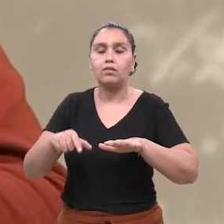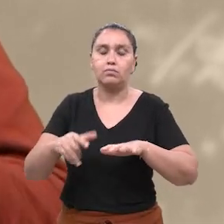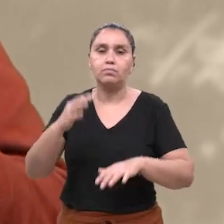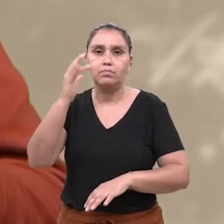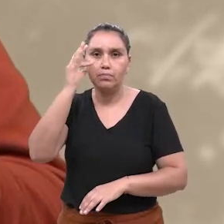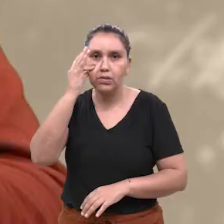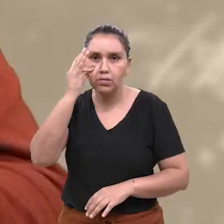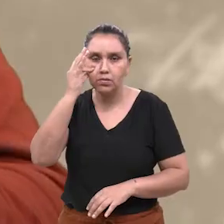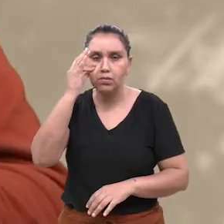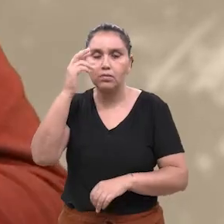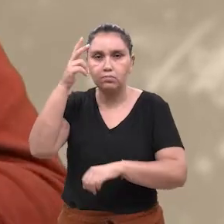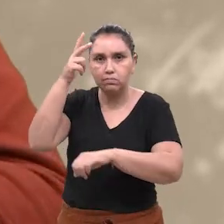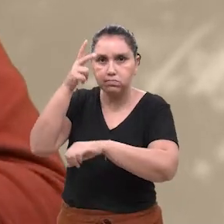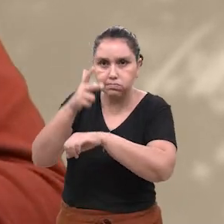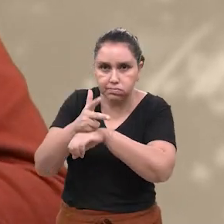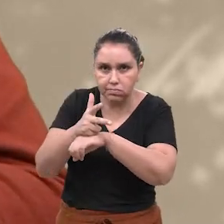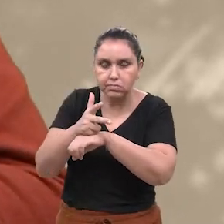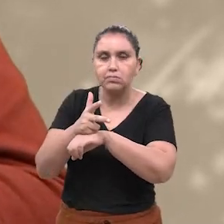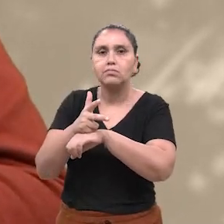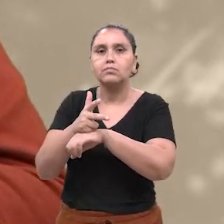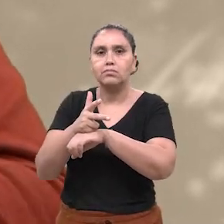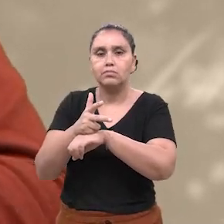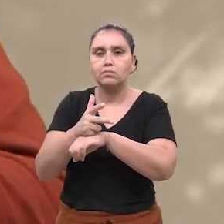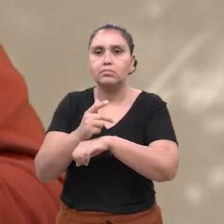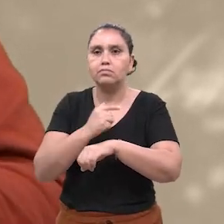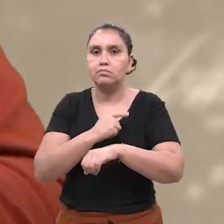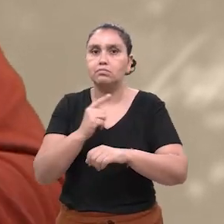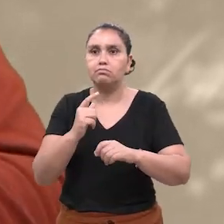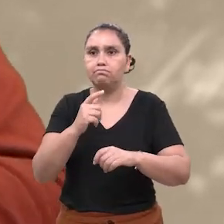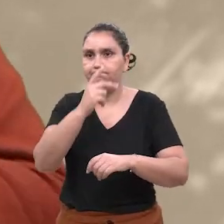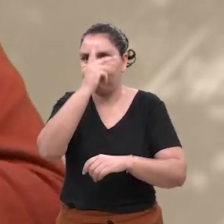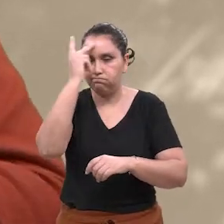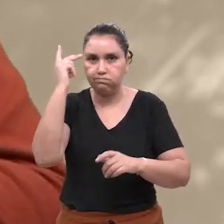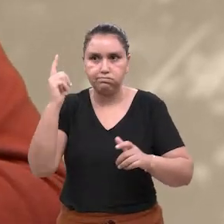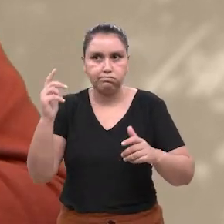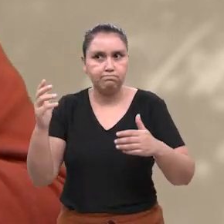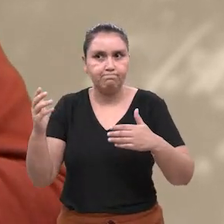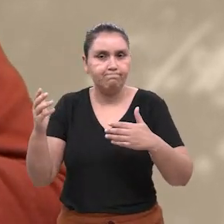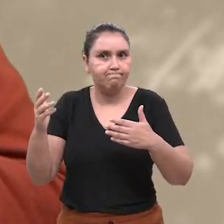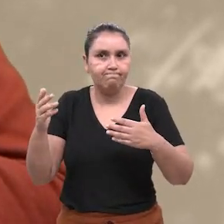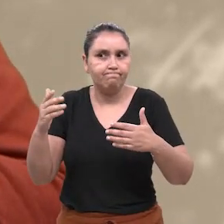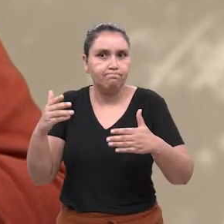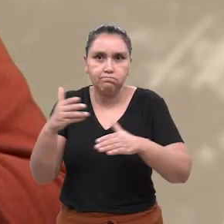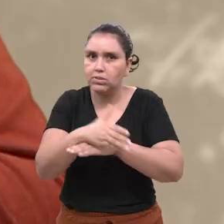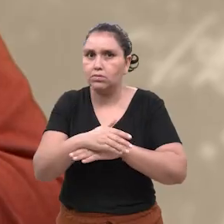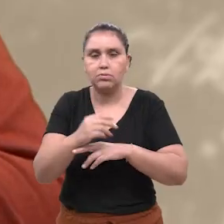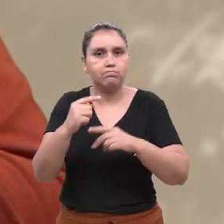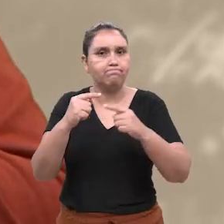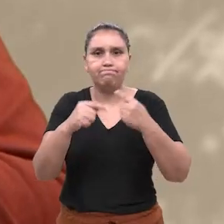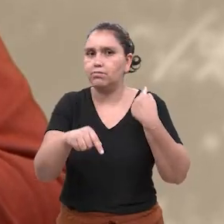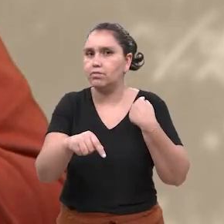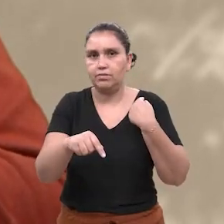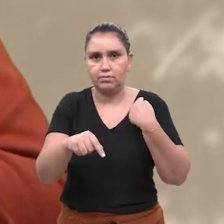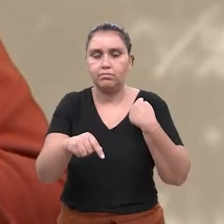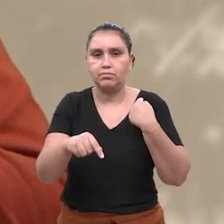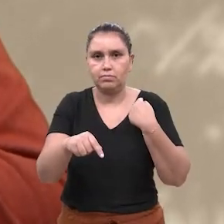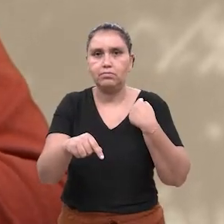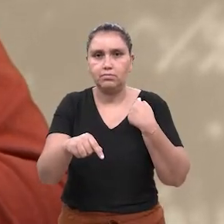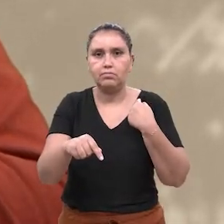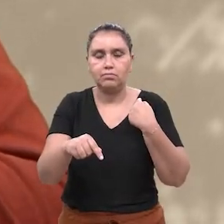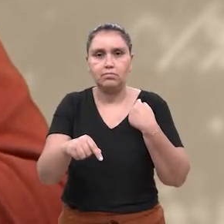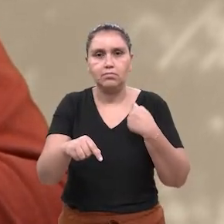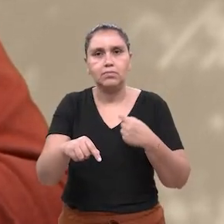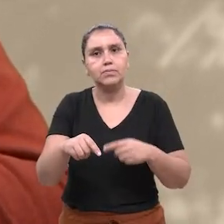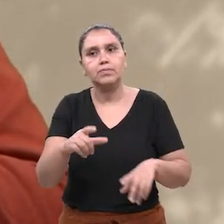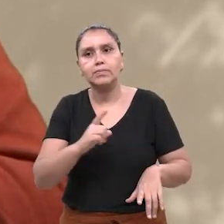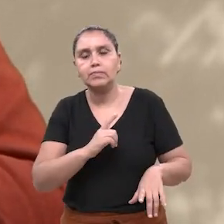sessões, todas elas presenciais, né, com restrição de público, mas a gente manteve. Então essa também foi uma